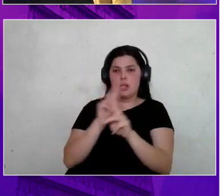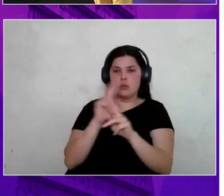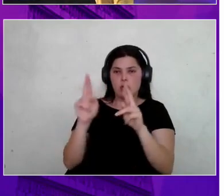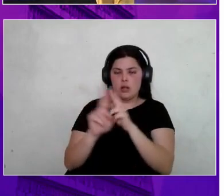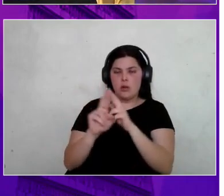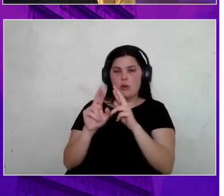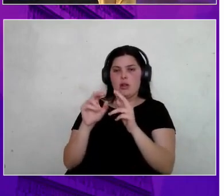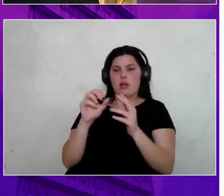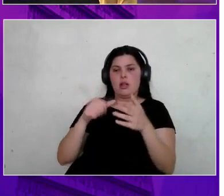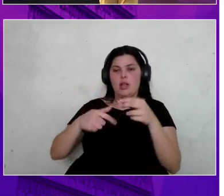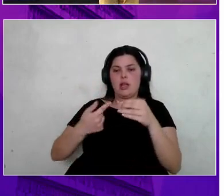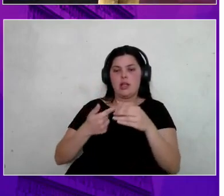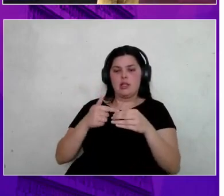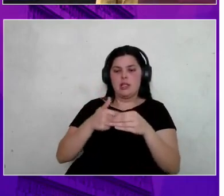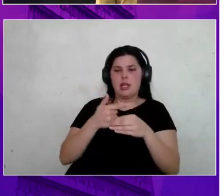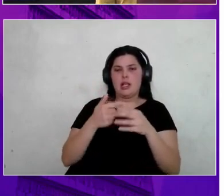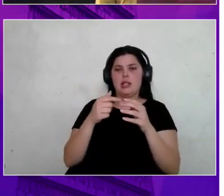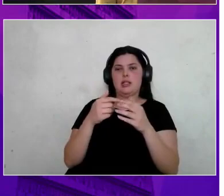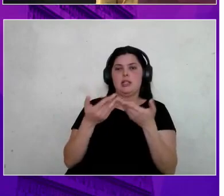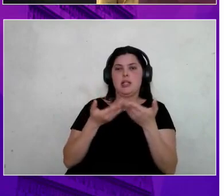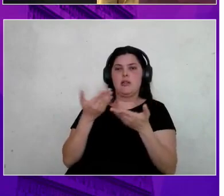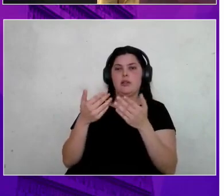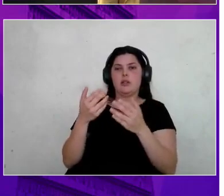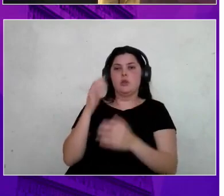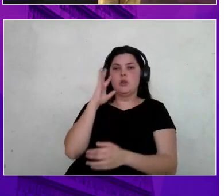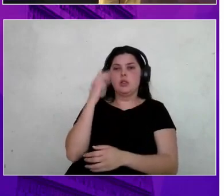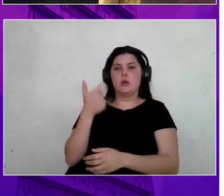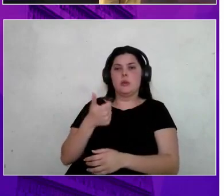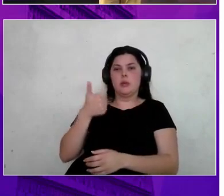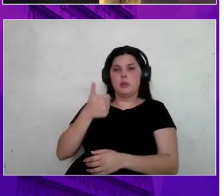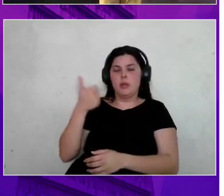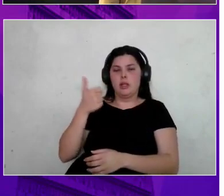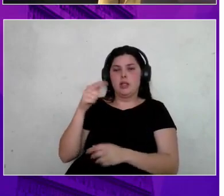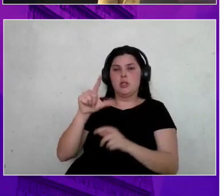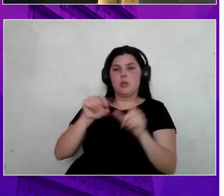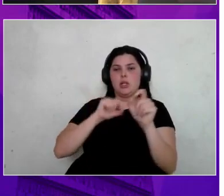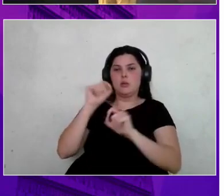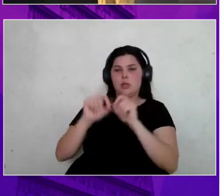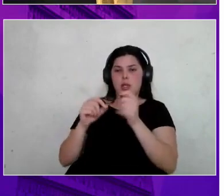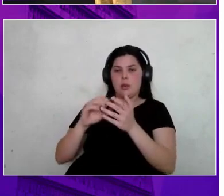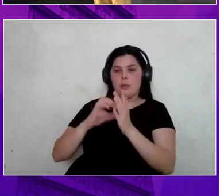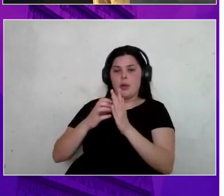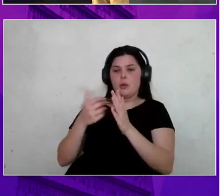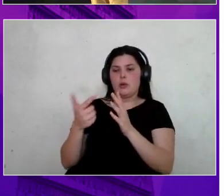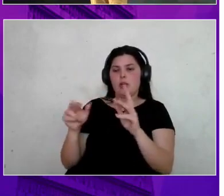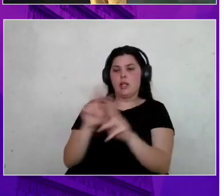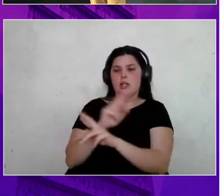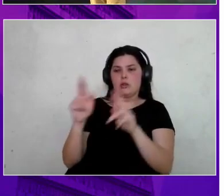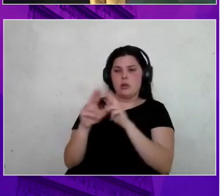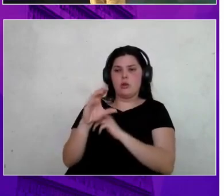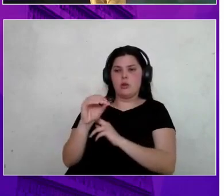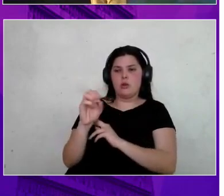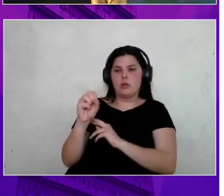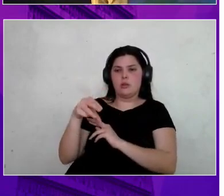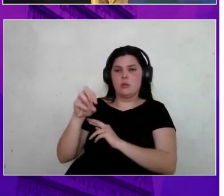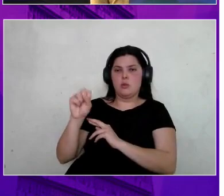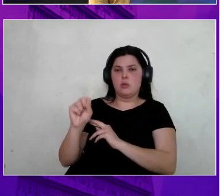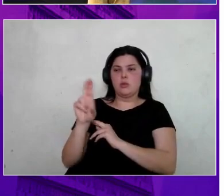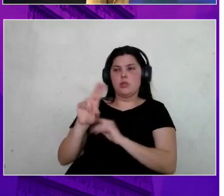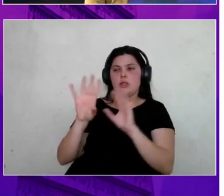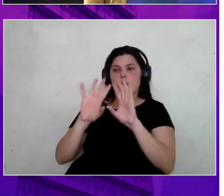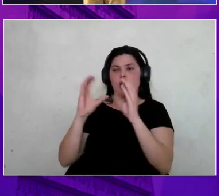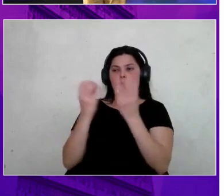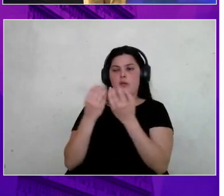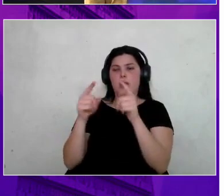Server. Na solução 1, começamos a fazer a adoção do banco não relacional, que é o Cosmos, usamos na nuvem também, e também do barramento